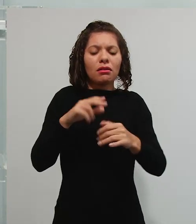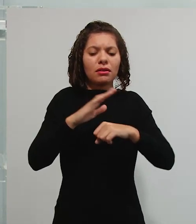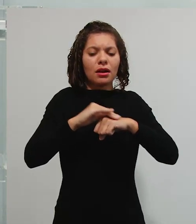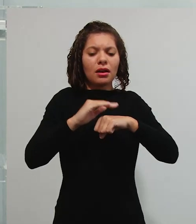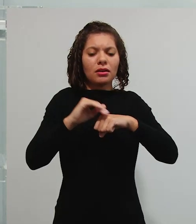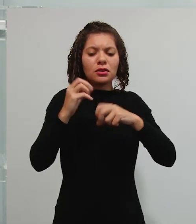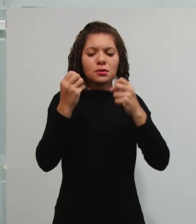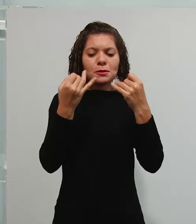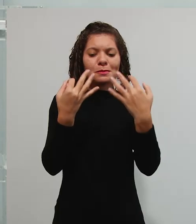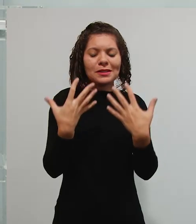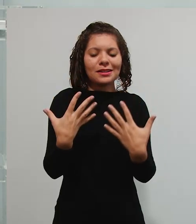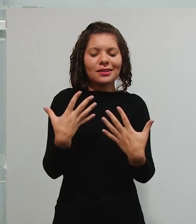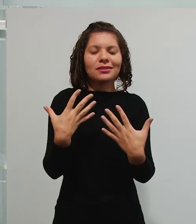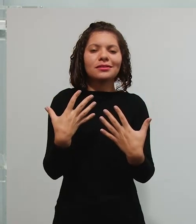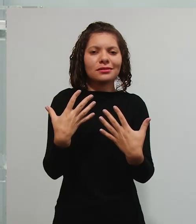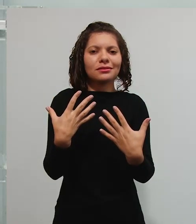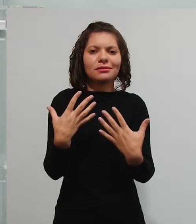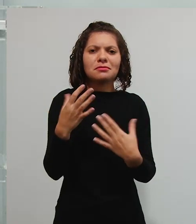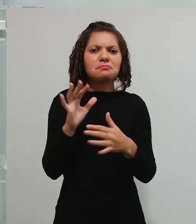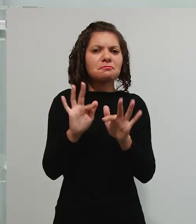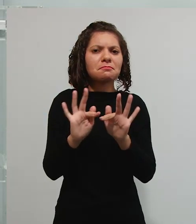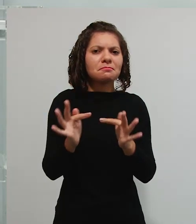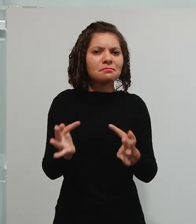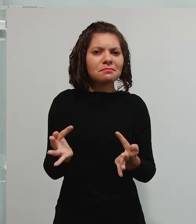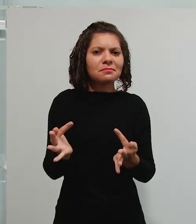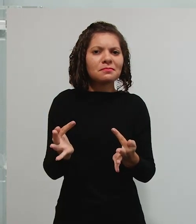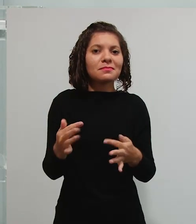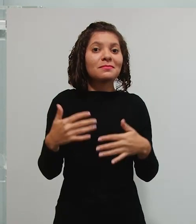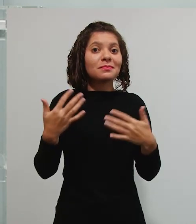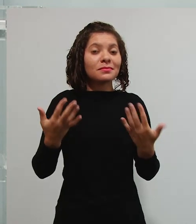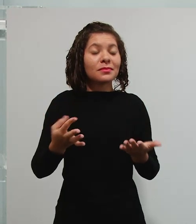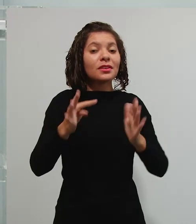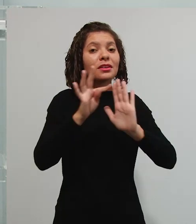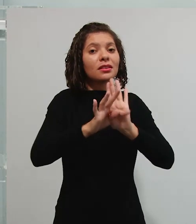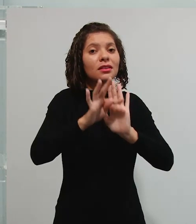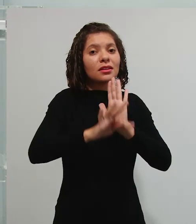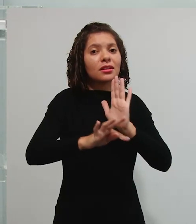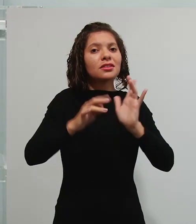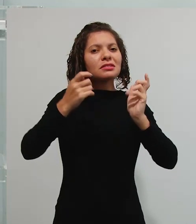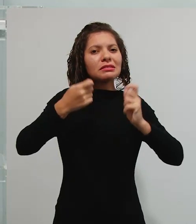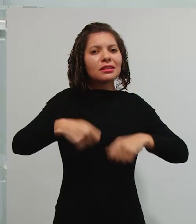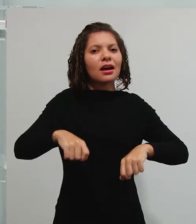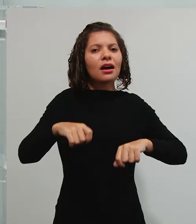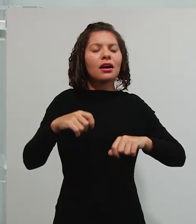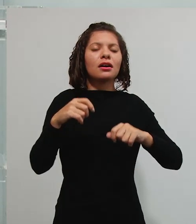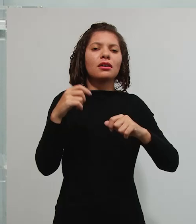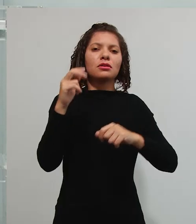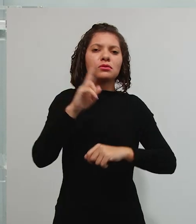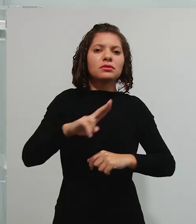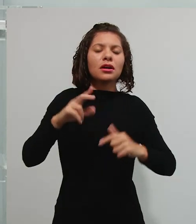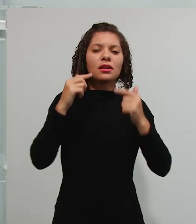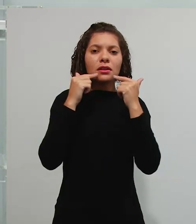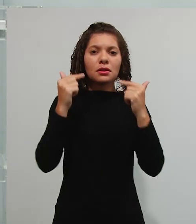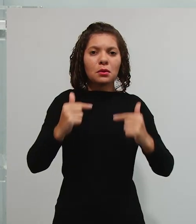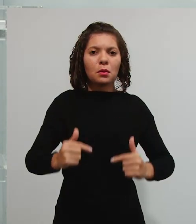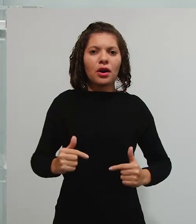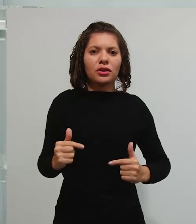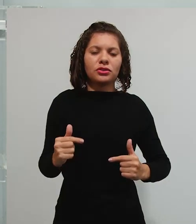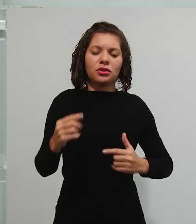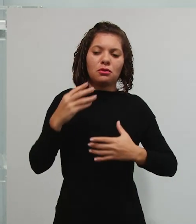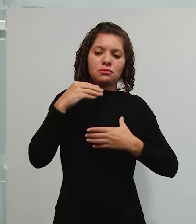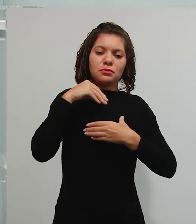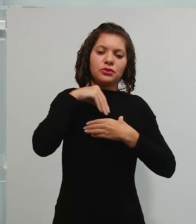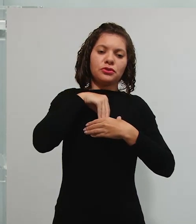uma carta dizendo o quanto eu gosto dela. Então, neste texto eu posso usar uma linguagem mais intimista, uma linguagem